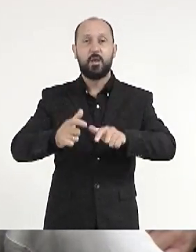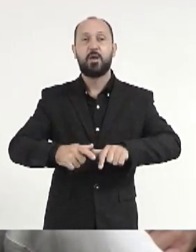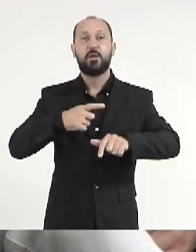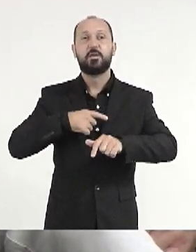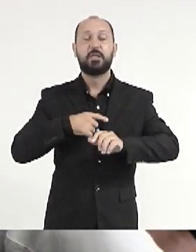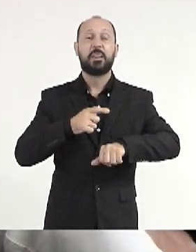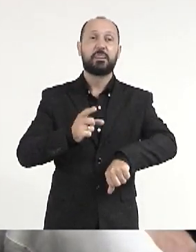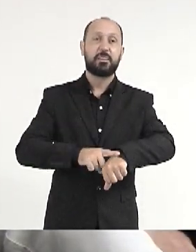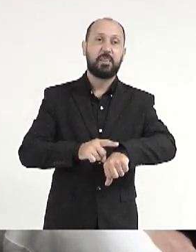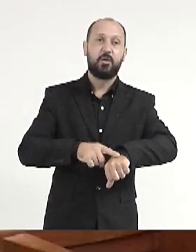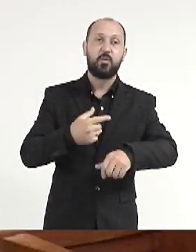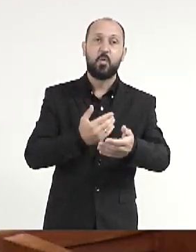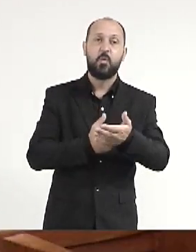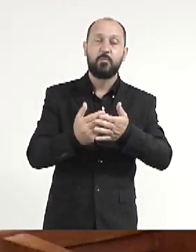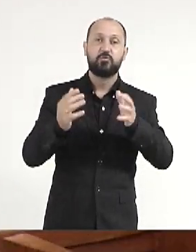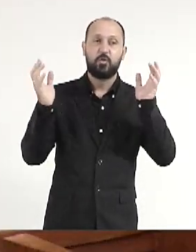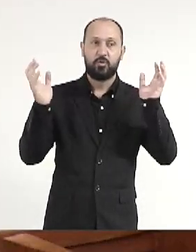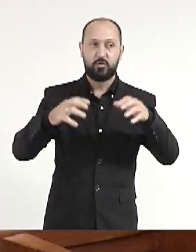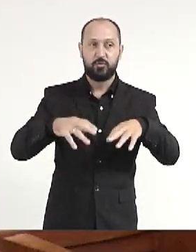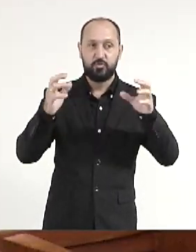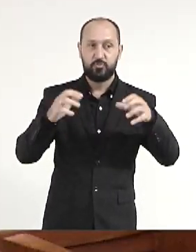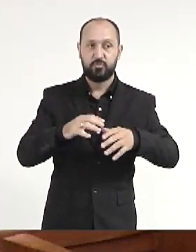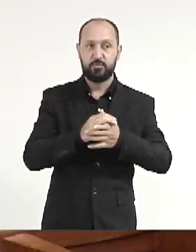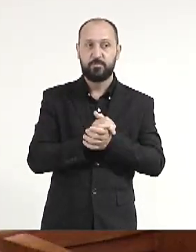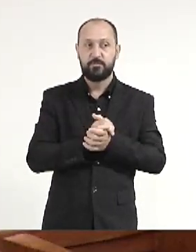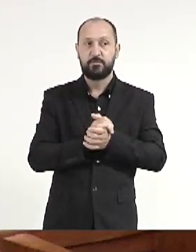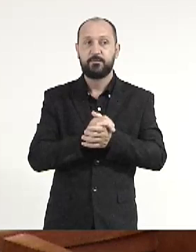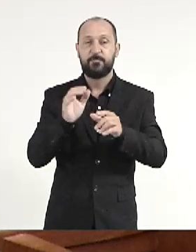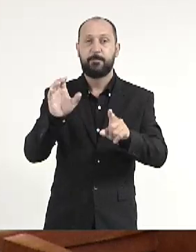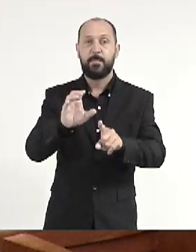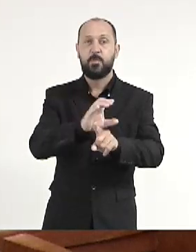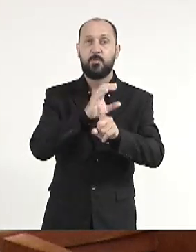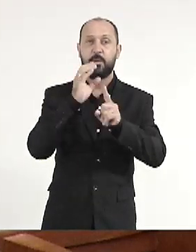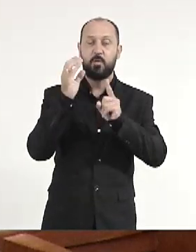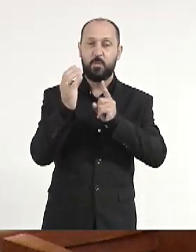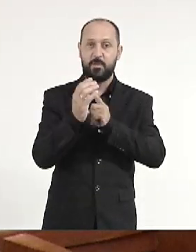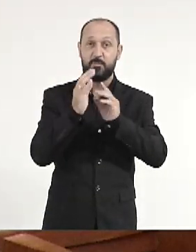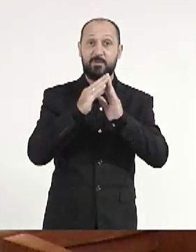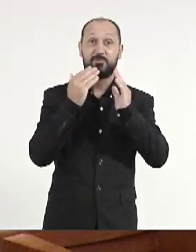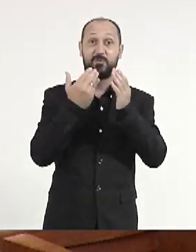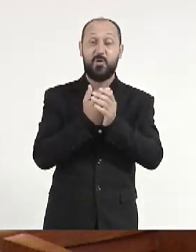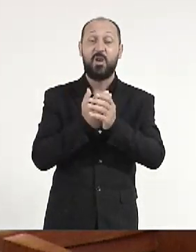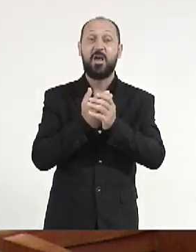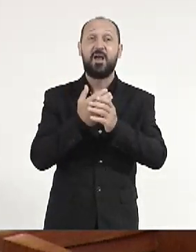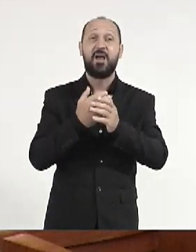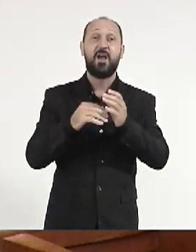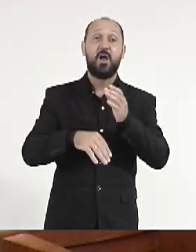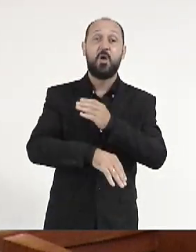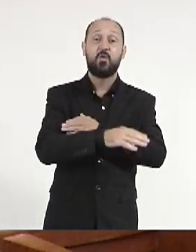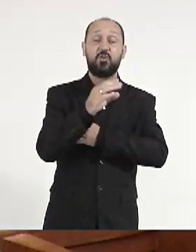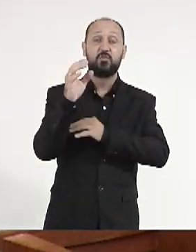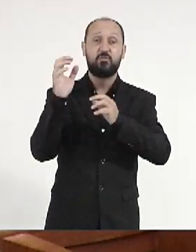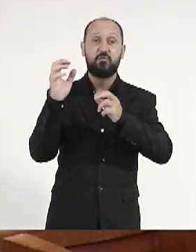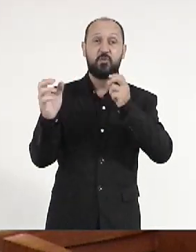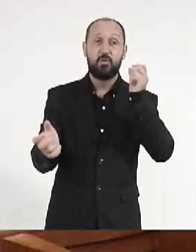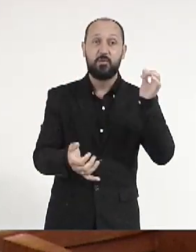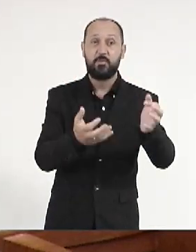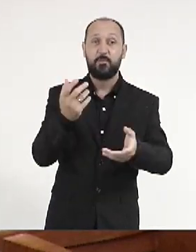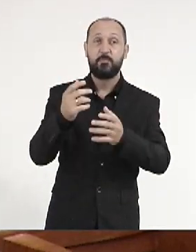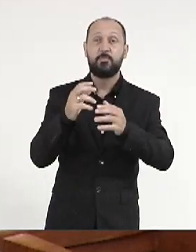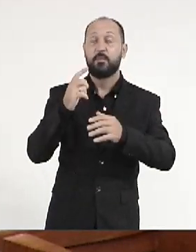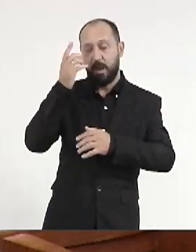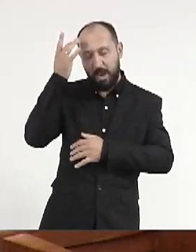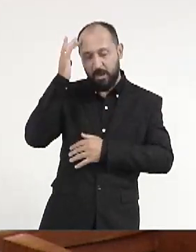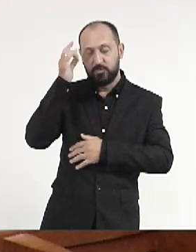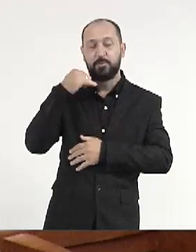e imediatamente começou a chuva. Nós tivemos uma comunidade inteira, uma escola inteira que não foi queimada por uma